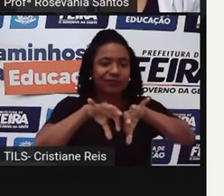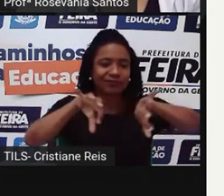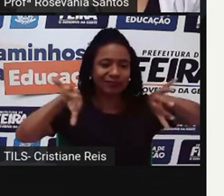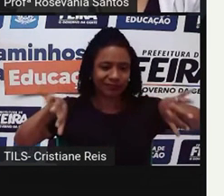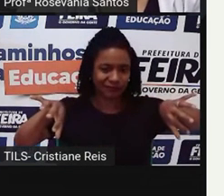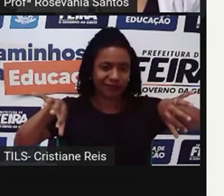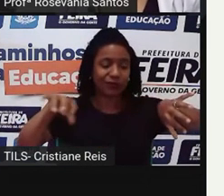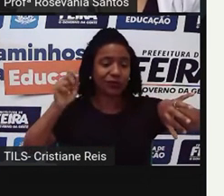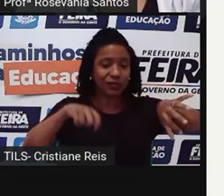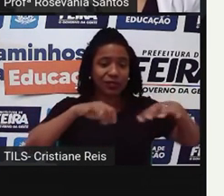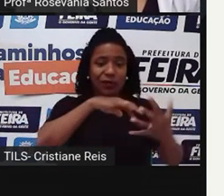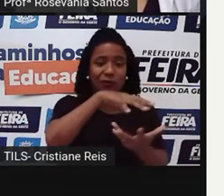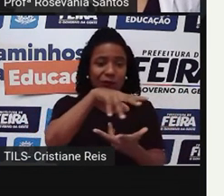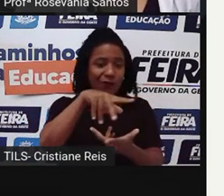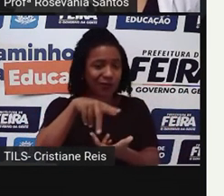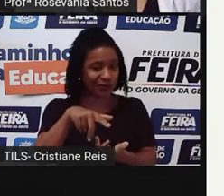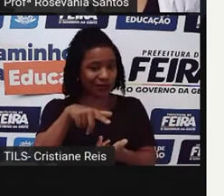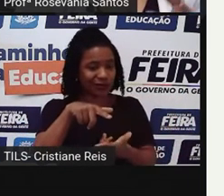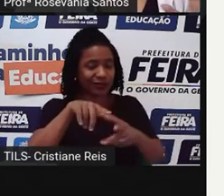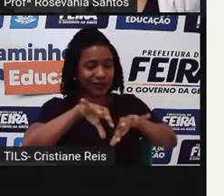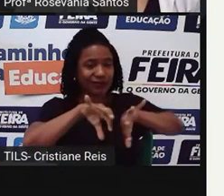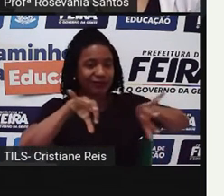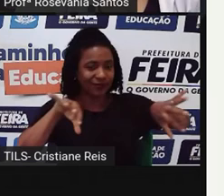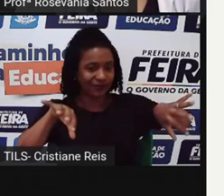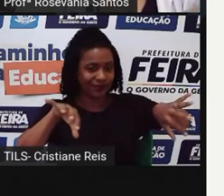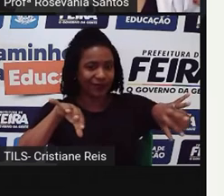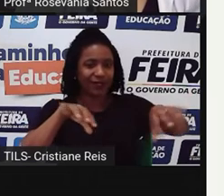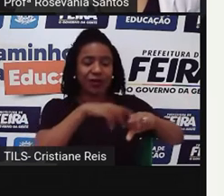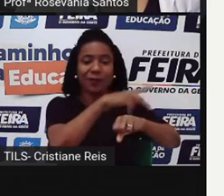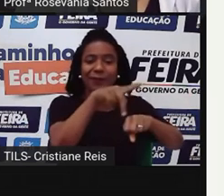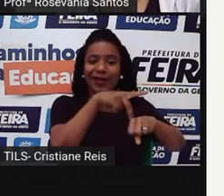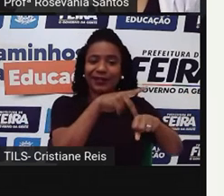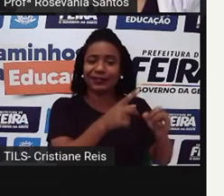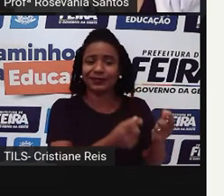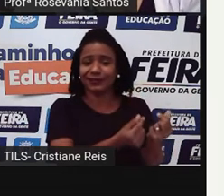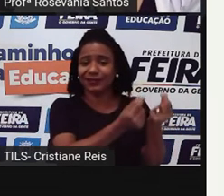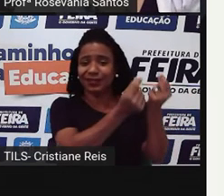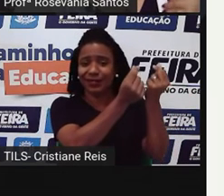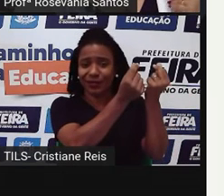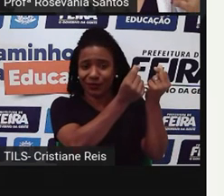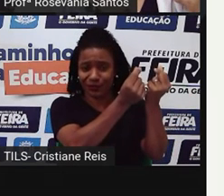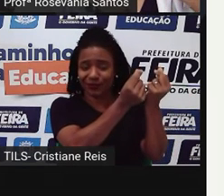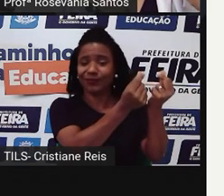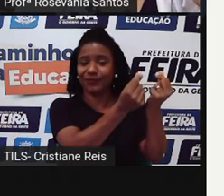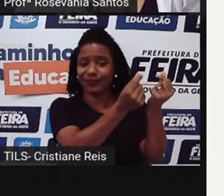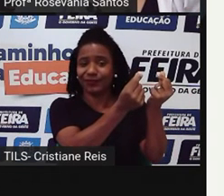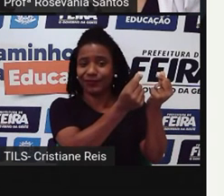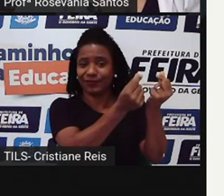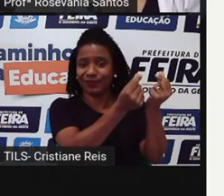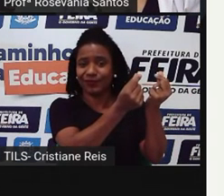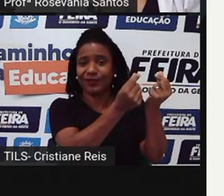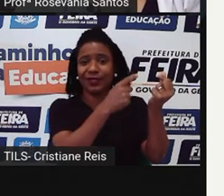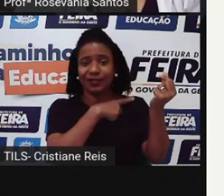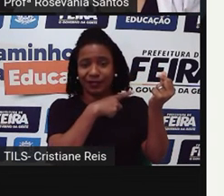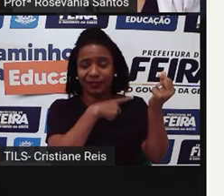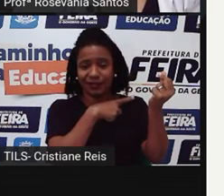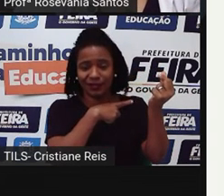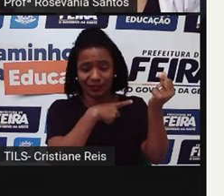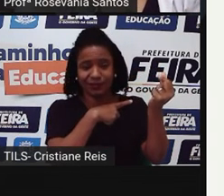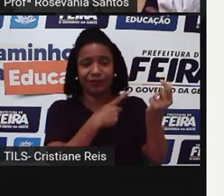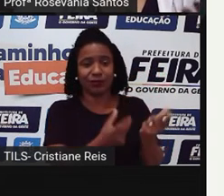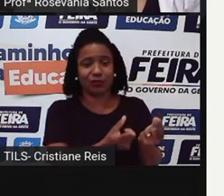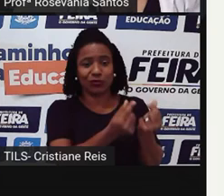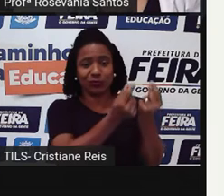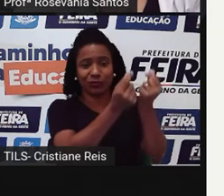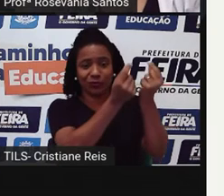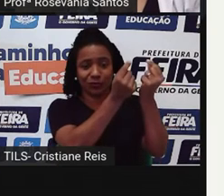duas regiões, né? Então, a gente teria, de um lado, os países ricos, países, né, com alto, bora dizer assim, né,